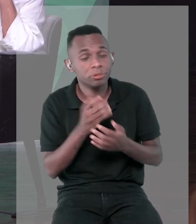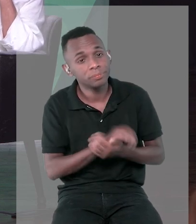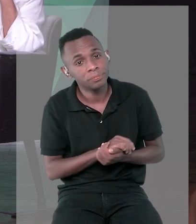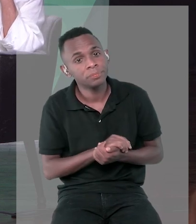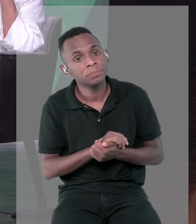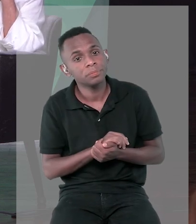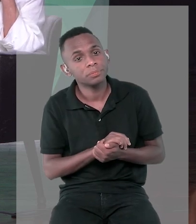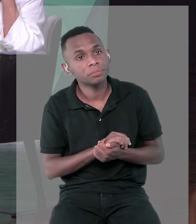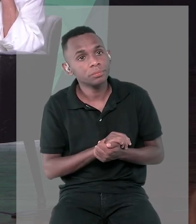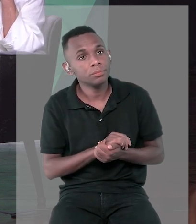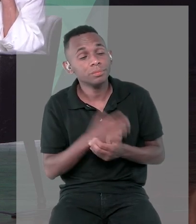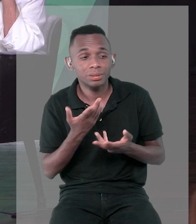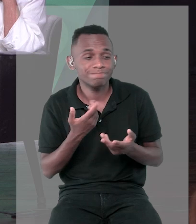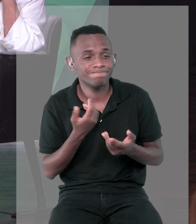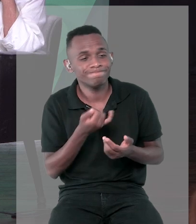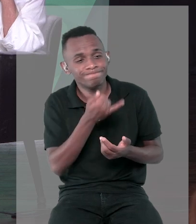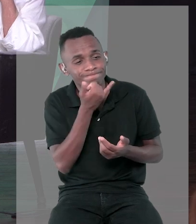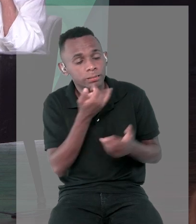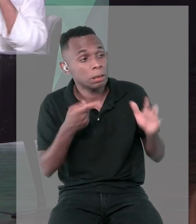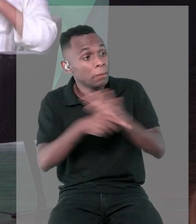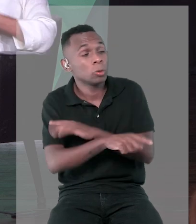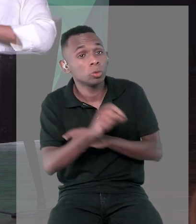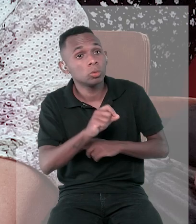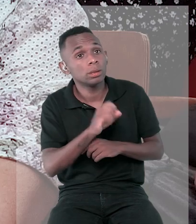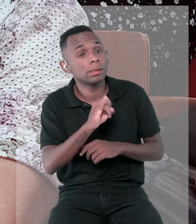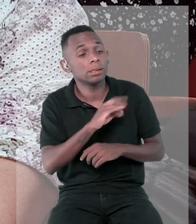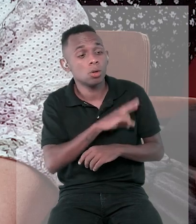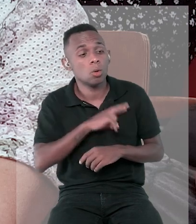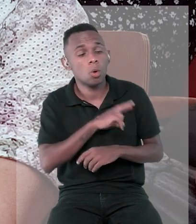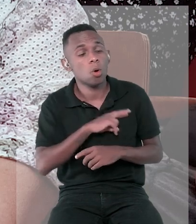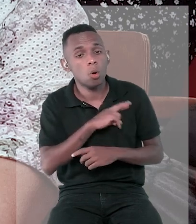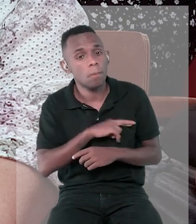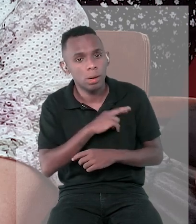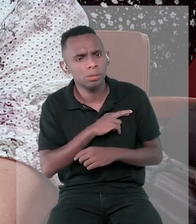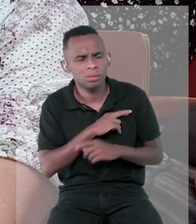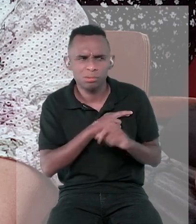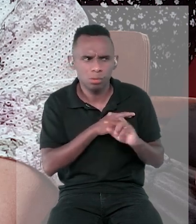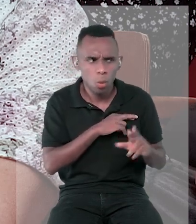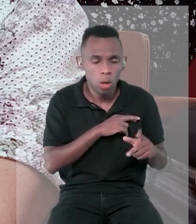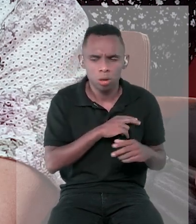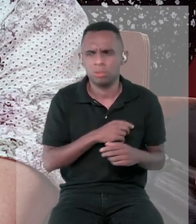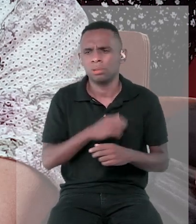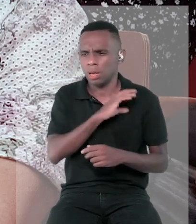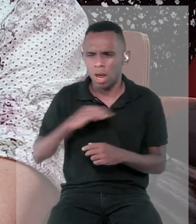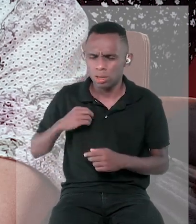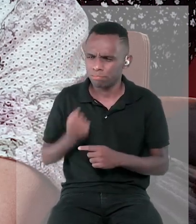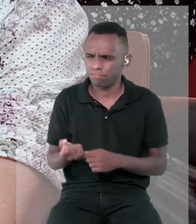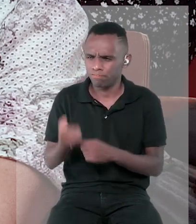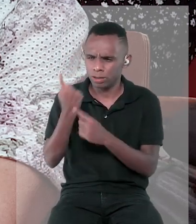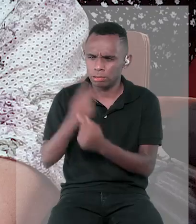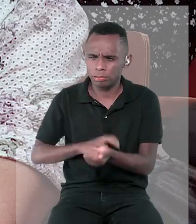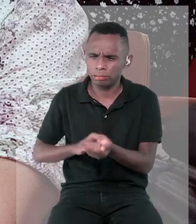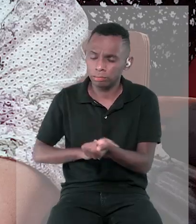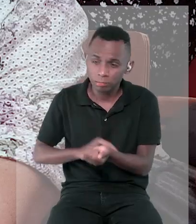né? E teve a infelicidade de perguntar para ela se não era romance. O público acompanha atentamente. E ela ficou